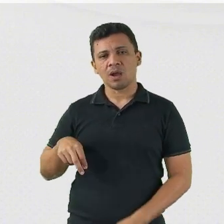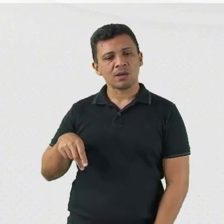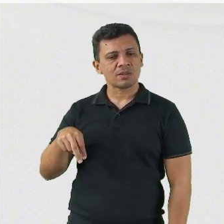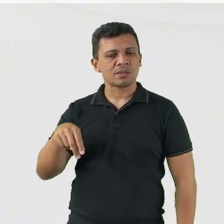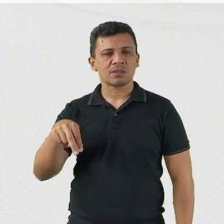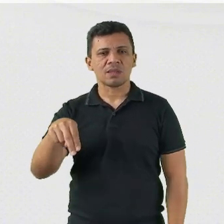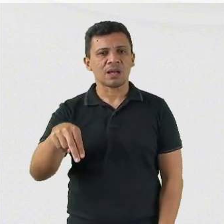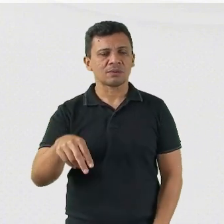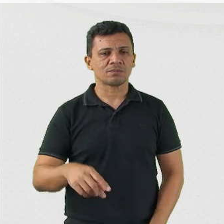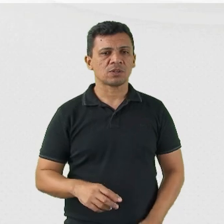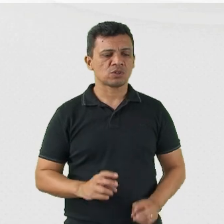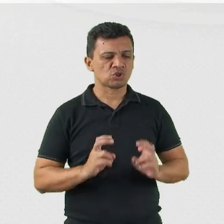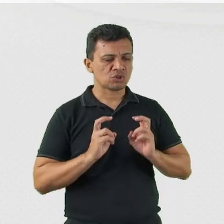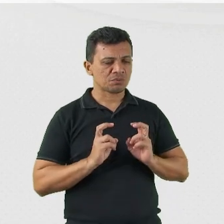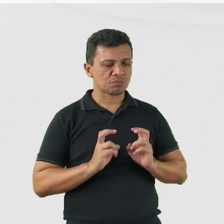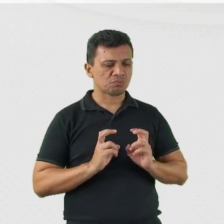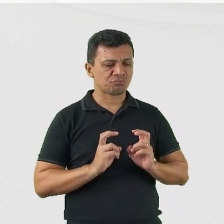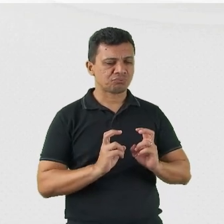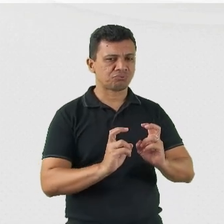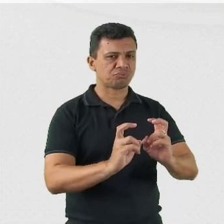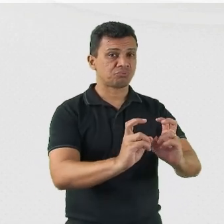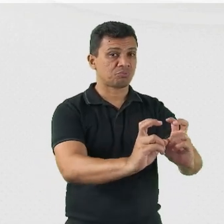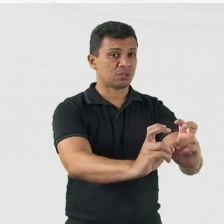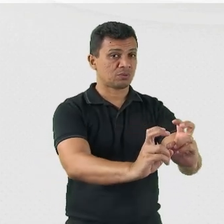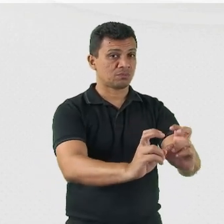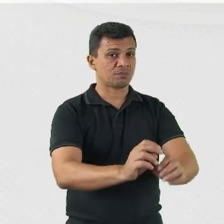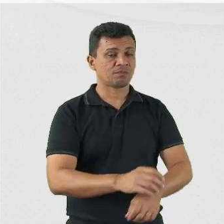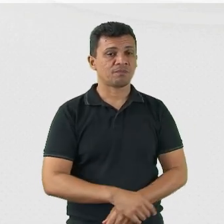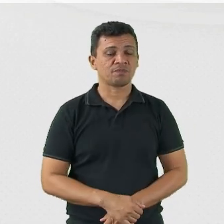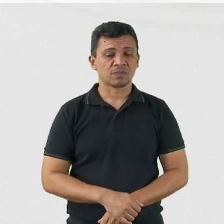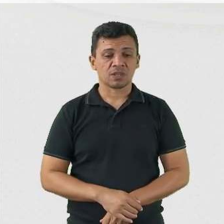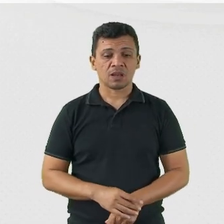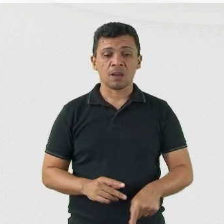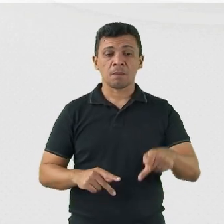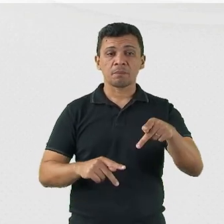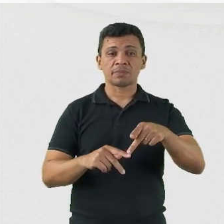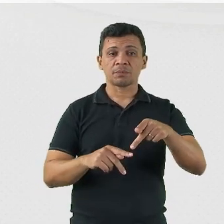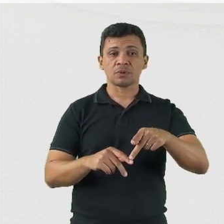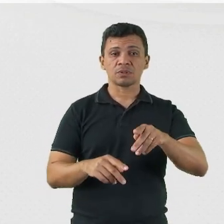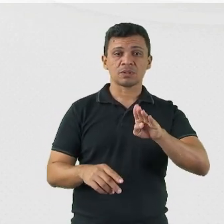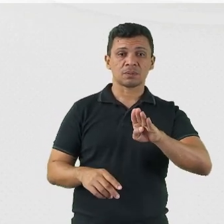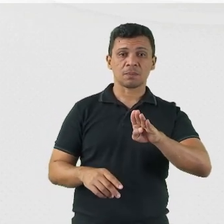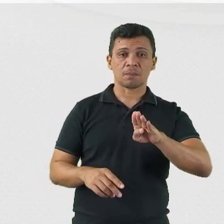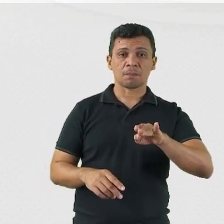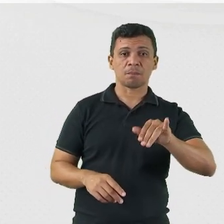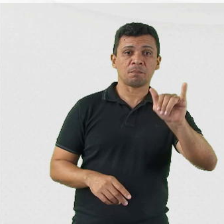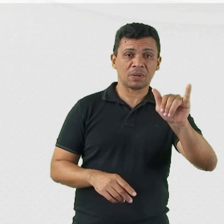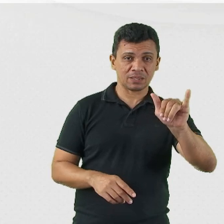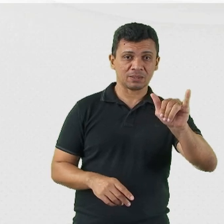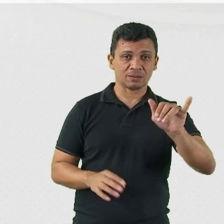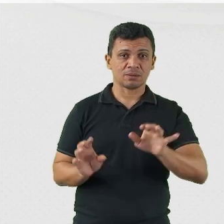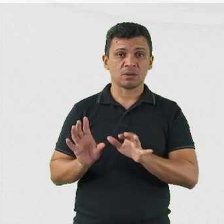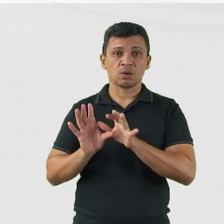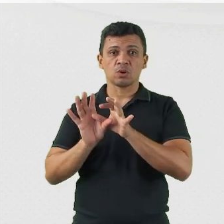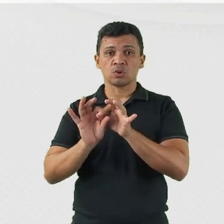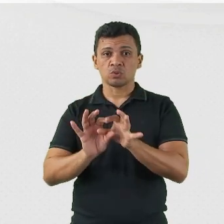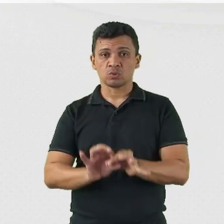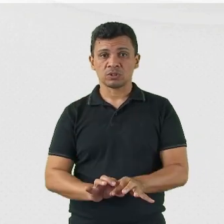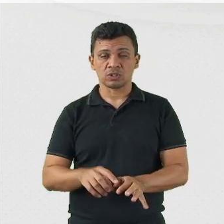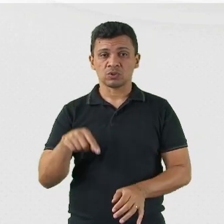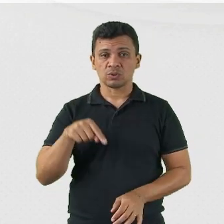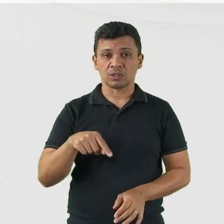subway, de metrô. Então, olha que essa preposição by, no contexto que nós estamos tratando